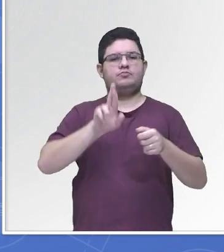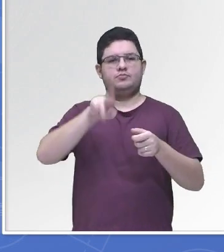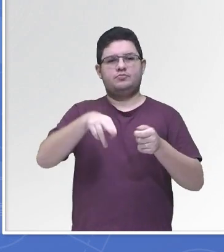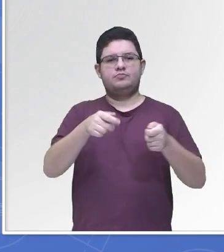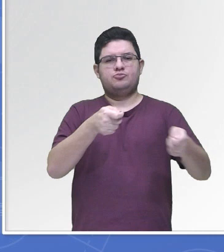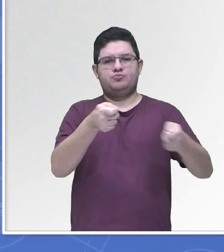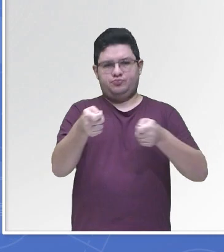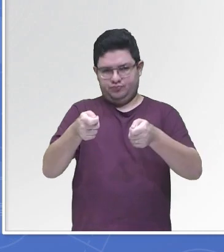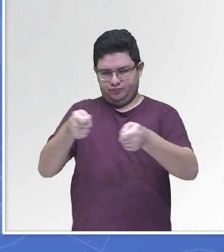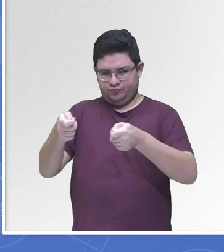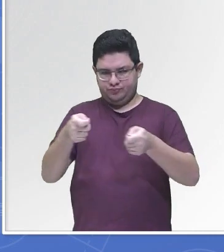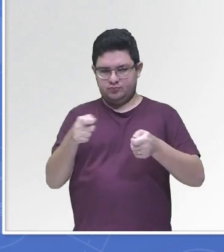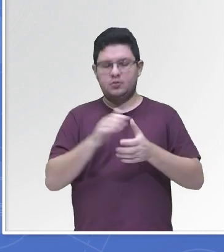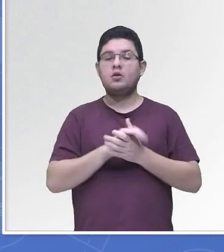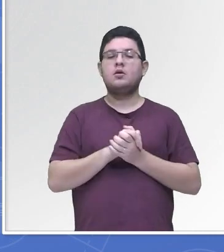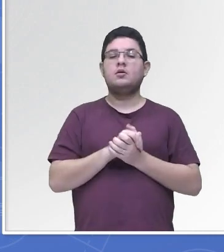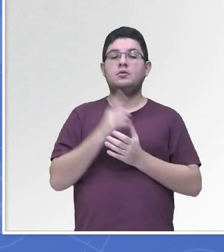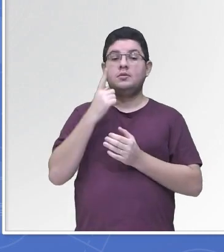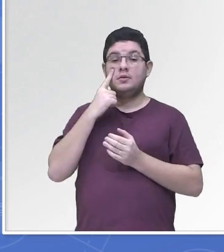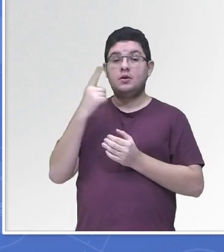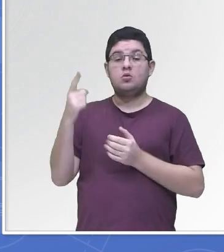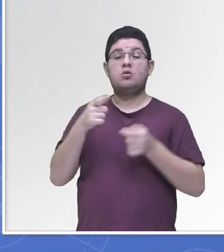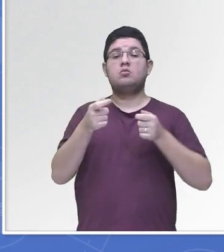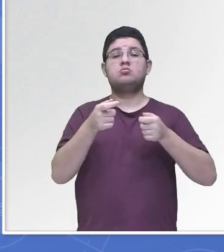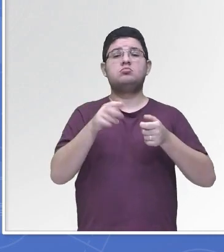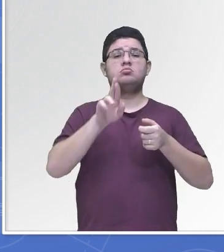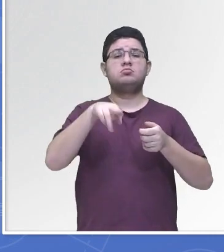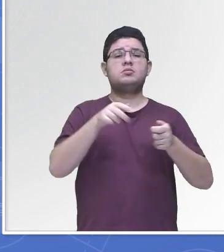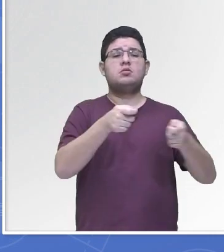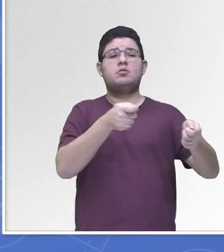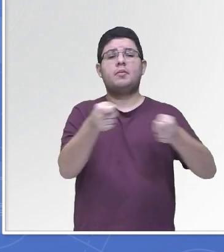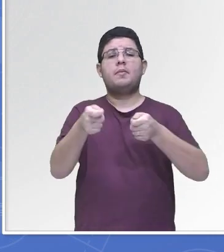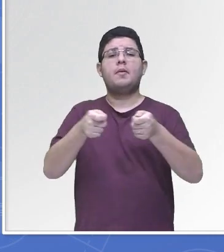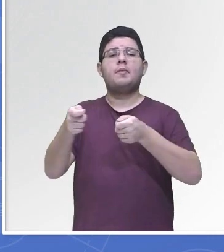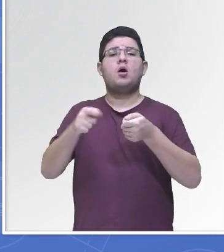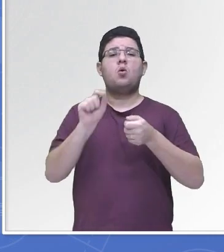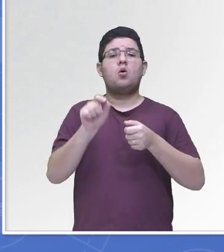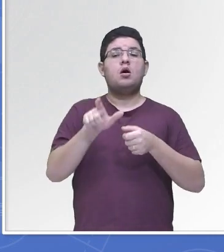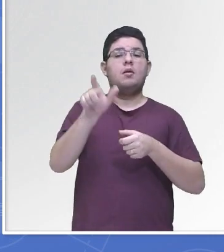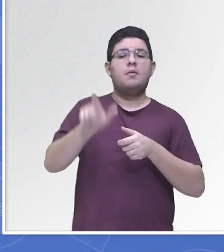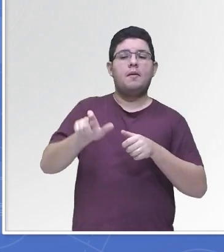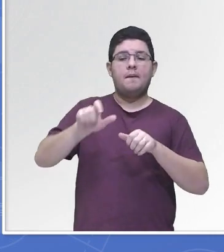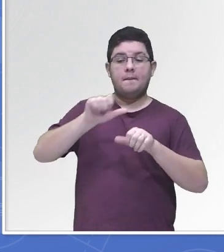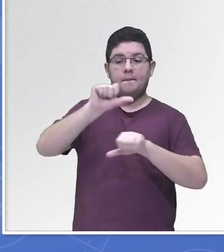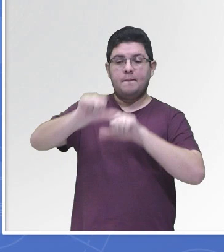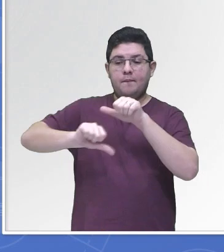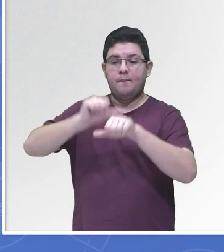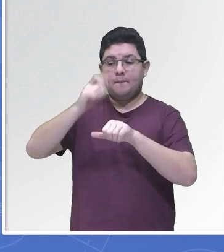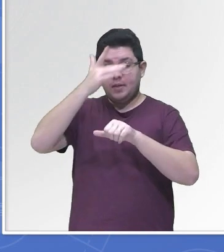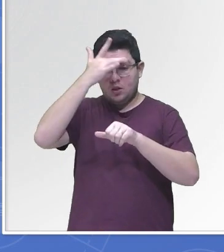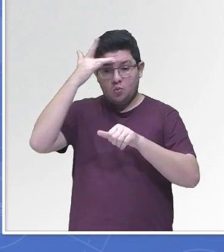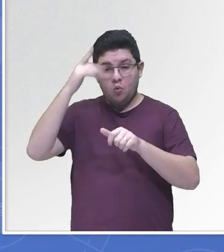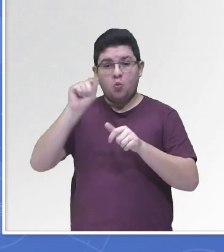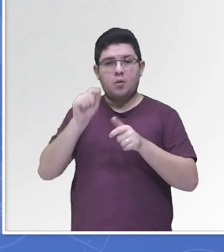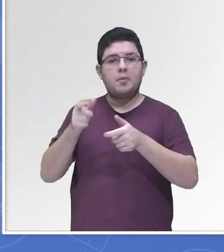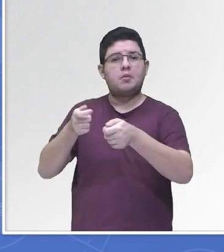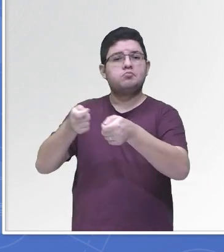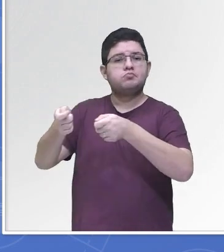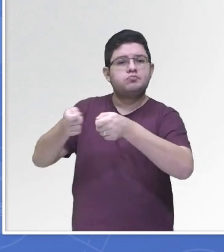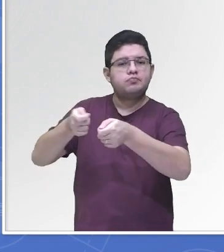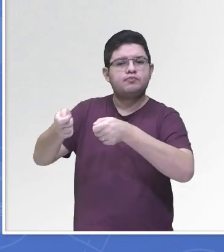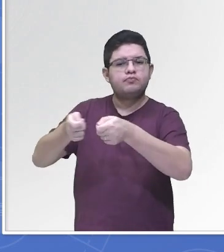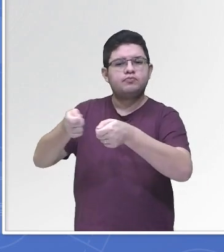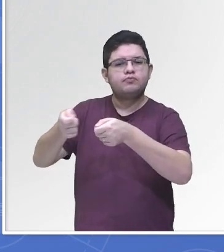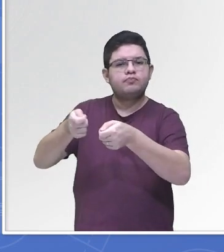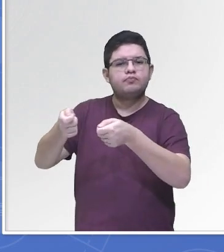seja, pessoas, e eu vou transformando essas pessoas, transformando a natureza em instrumentos para a realização de quê?